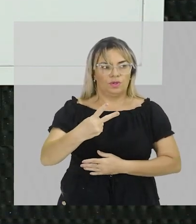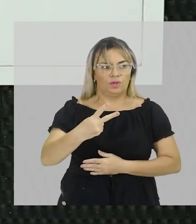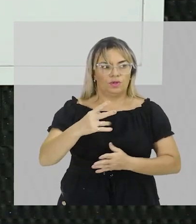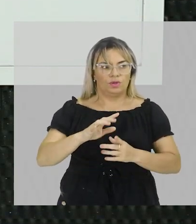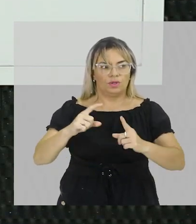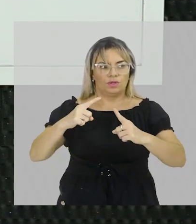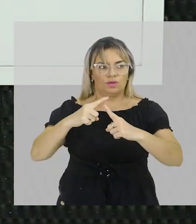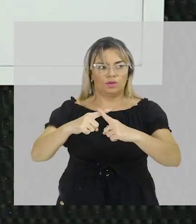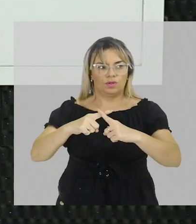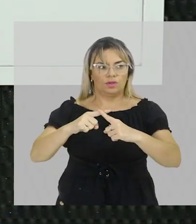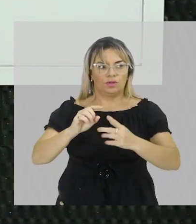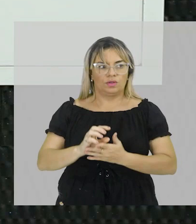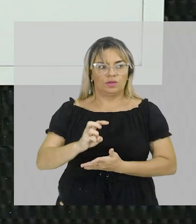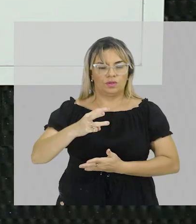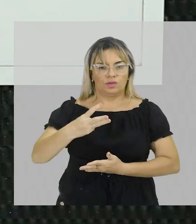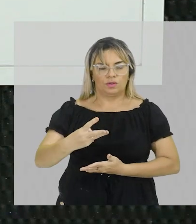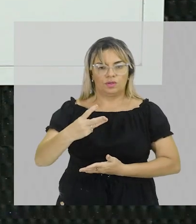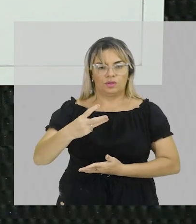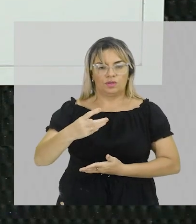ao quadrado,